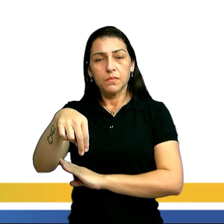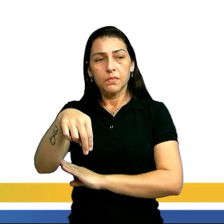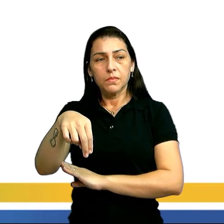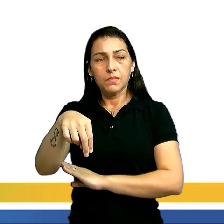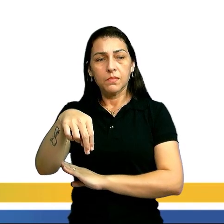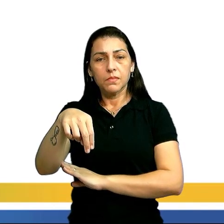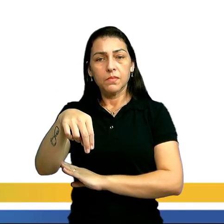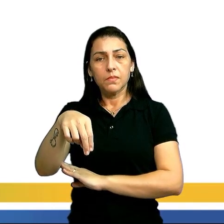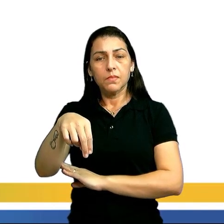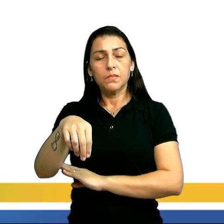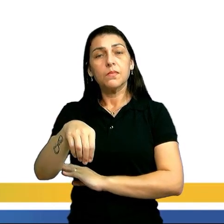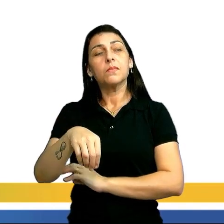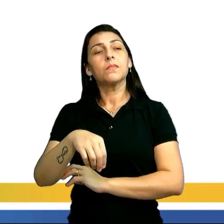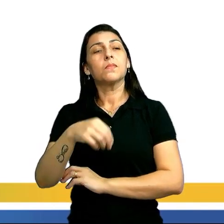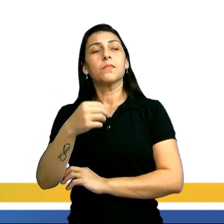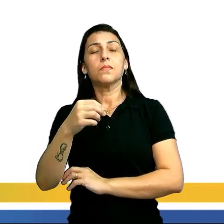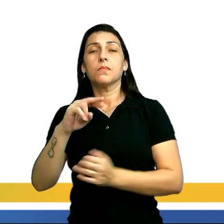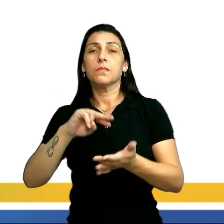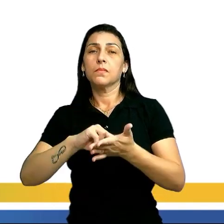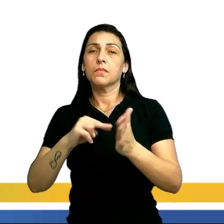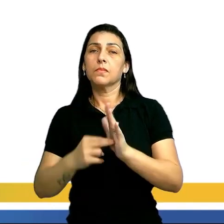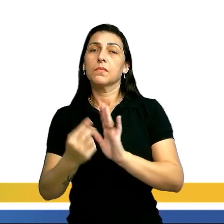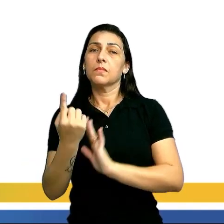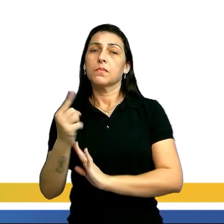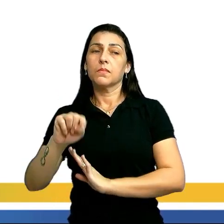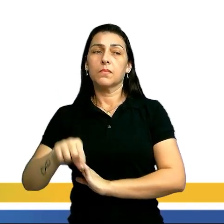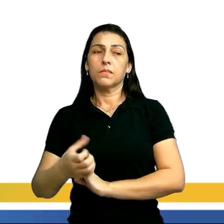160% de N, ou seja,